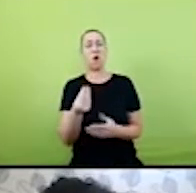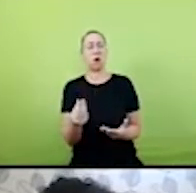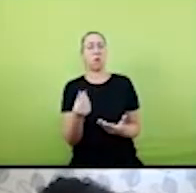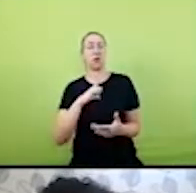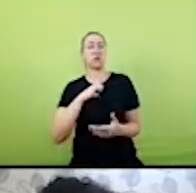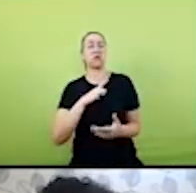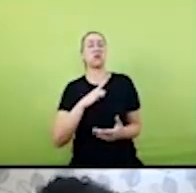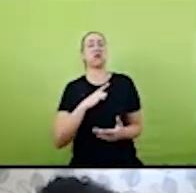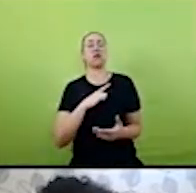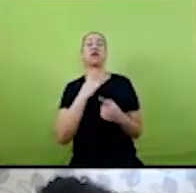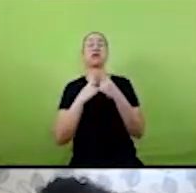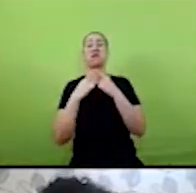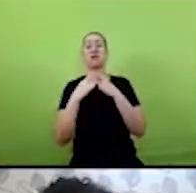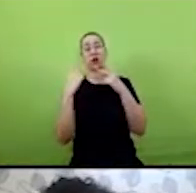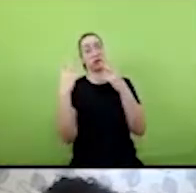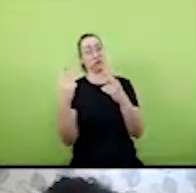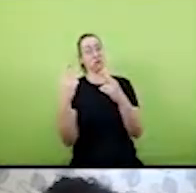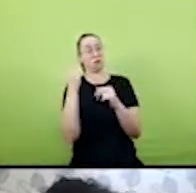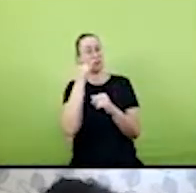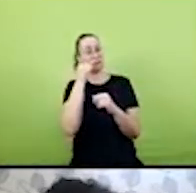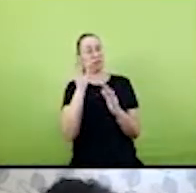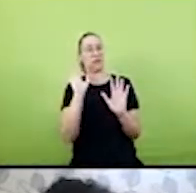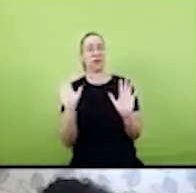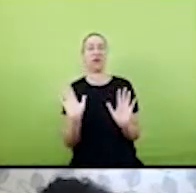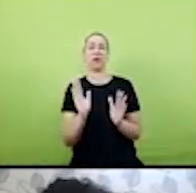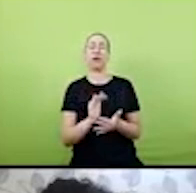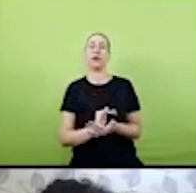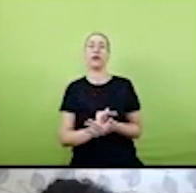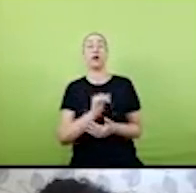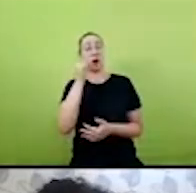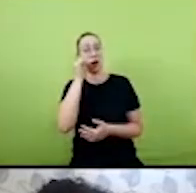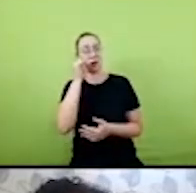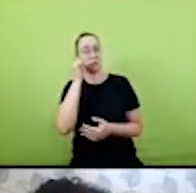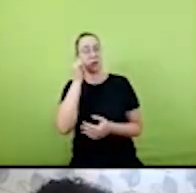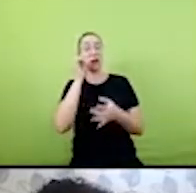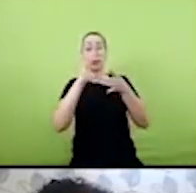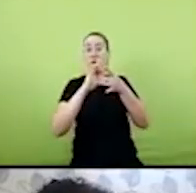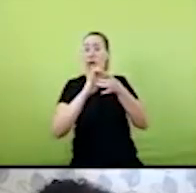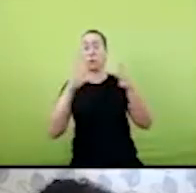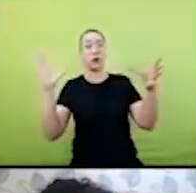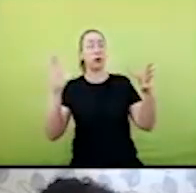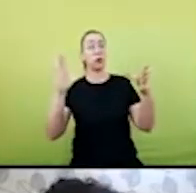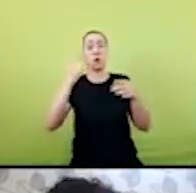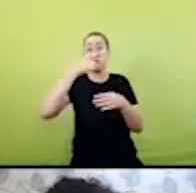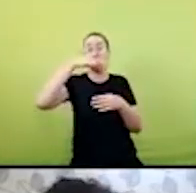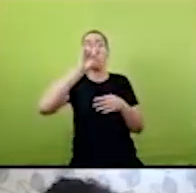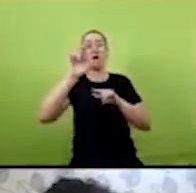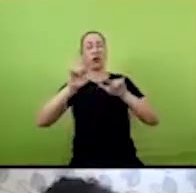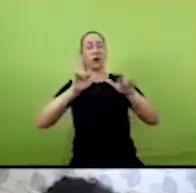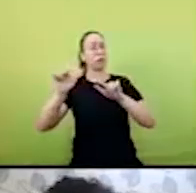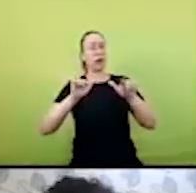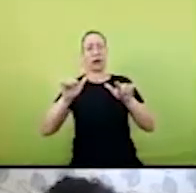proporção. Então, as mulheres saíram do âmbito privado, foram para o âmbito do trabalho, da vida